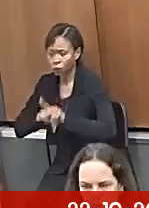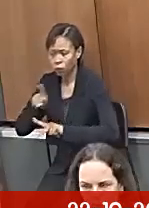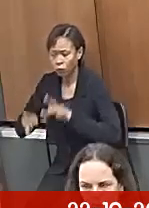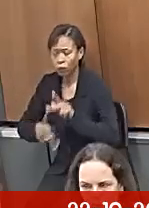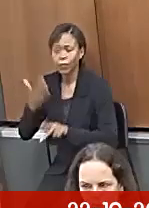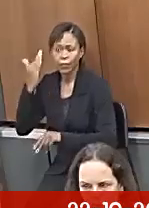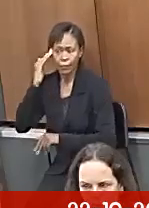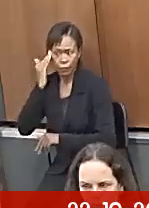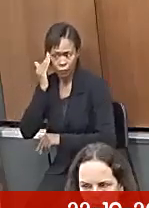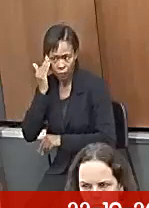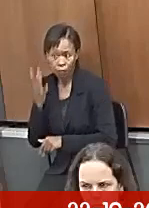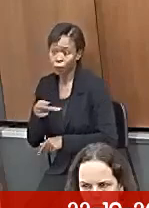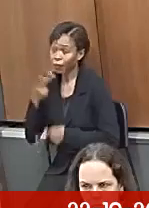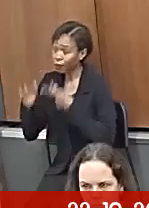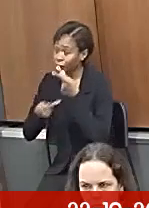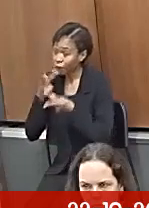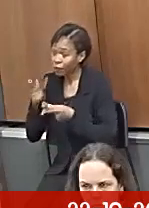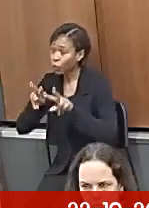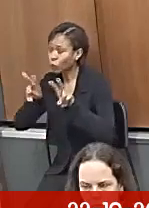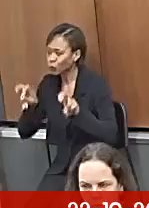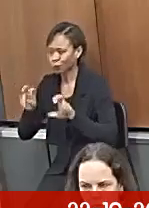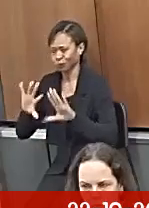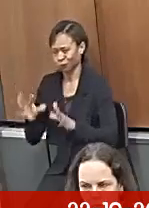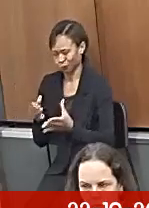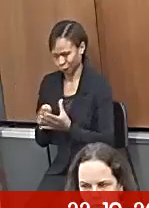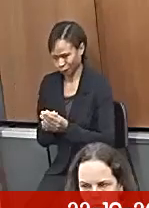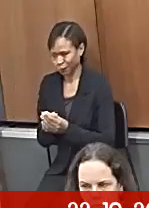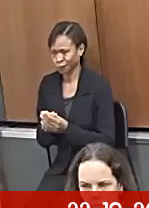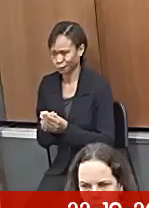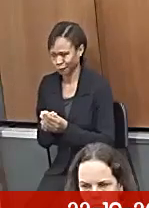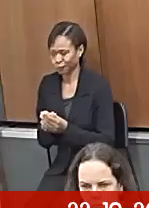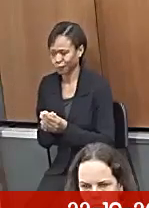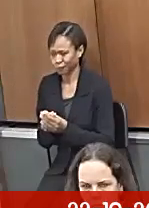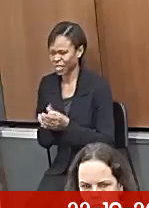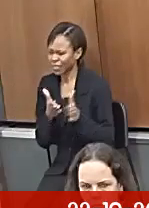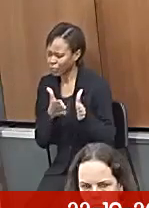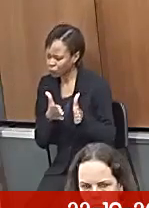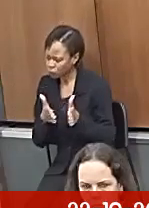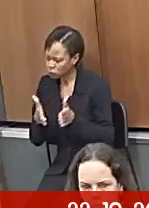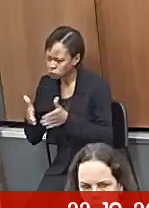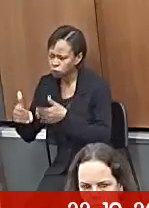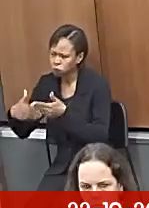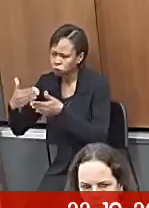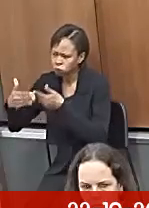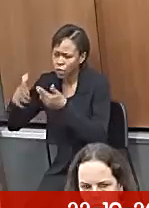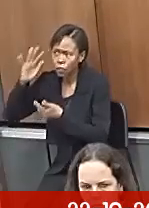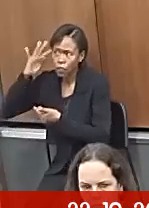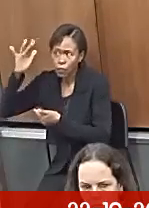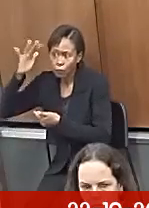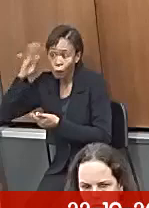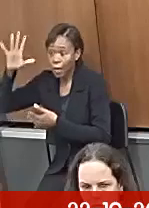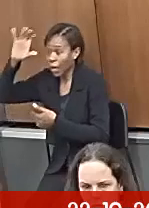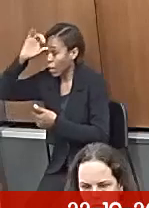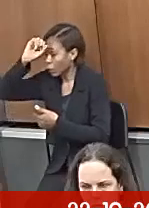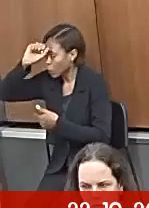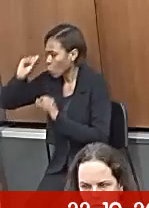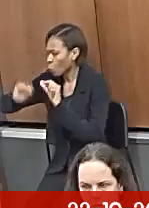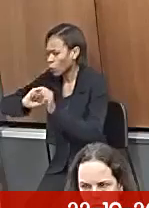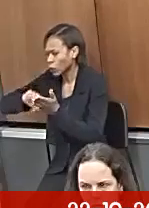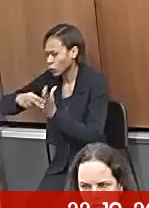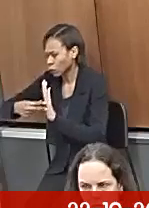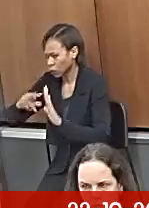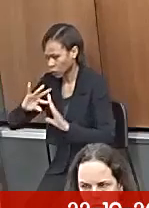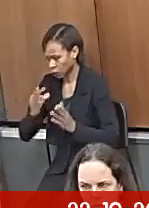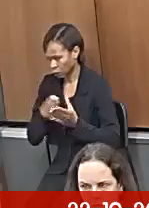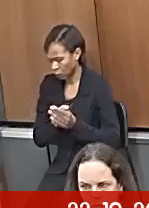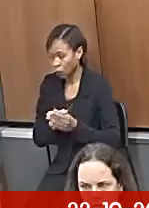falem exatamente sobre a inclusão. Então, dentro desse processo não só teórico de entendimento da inclusão,